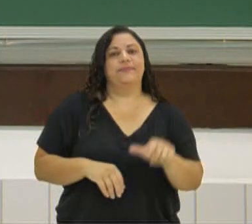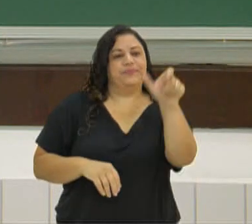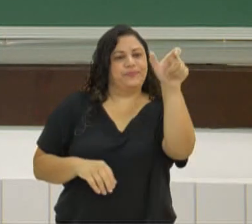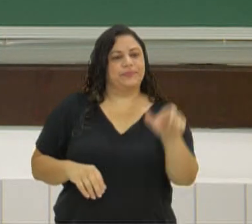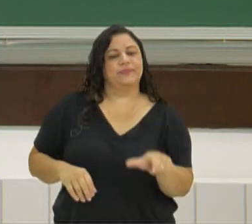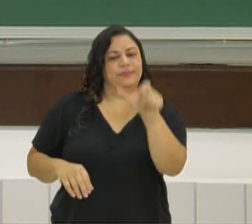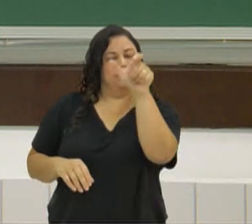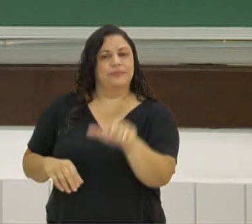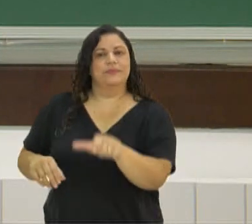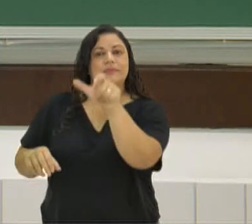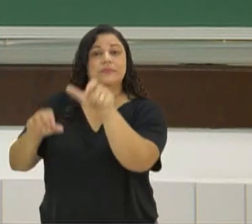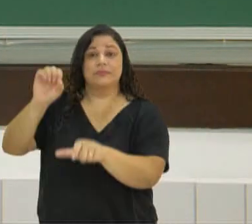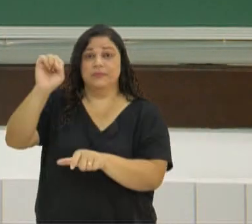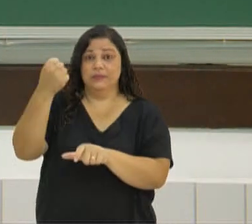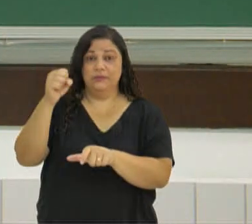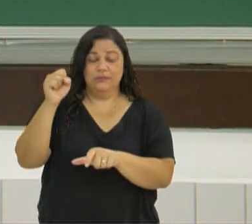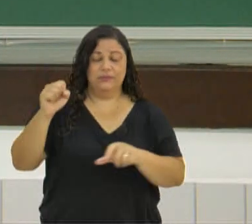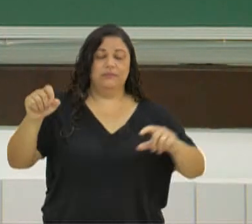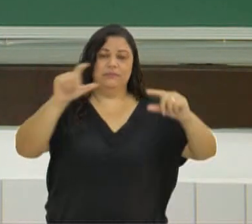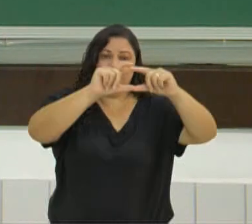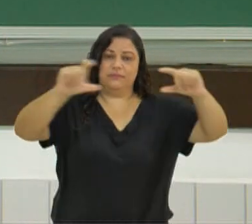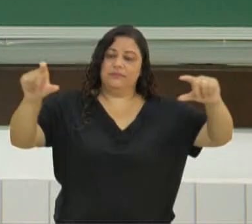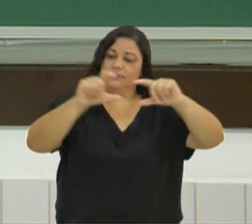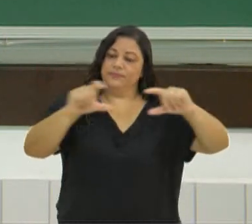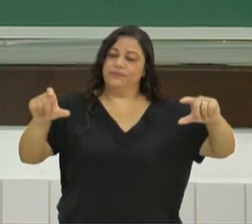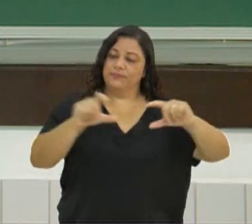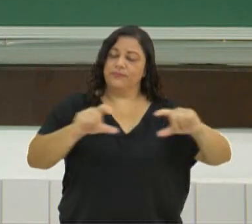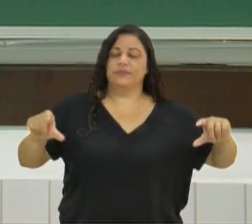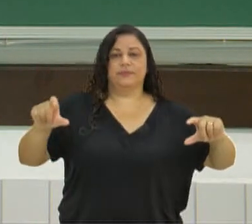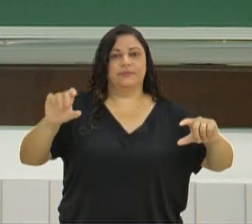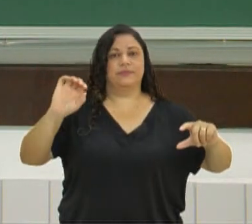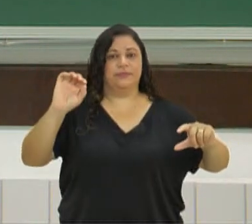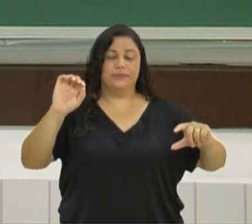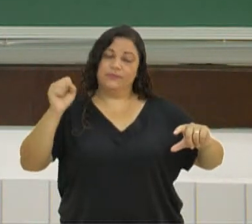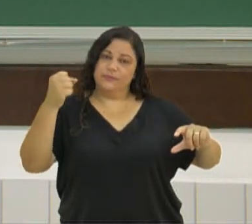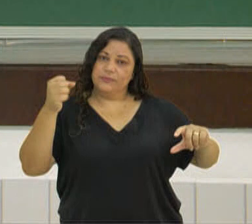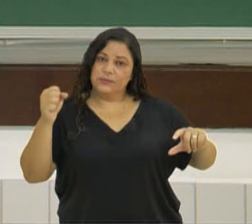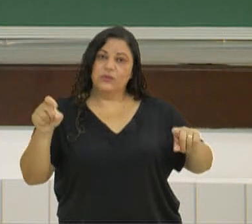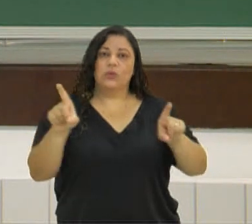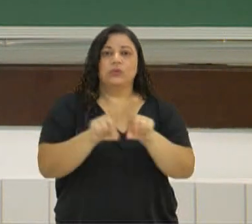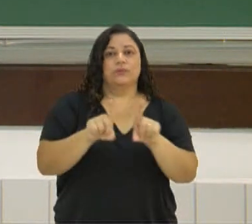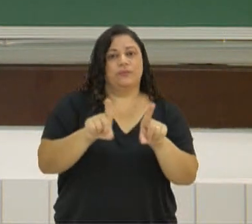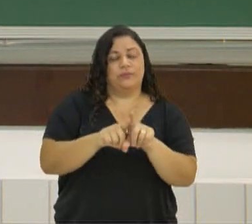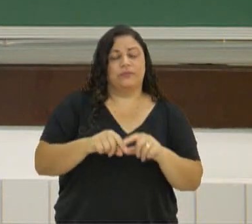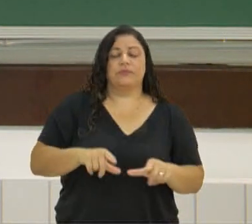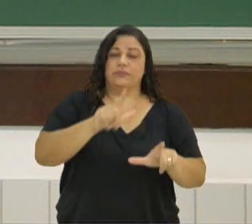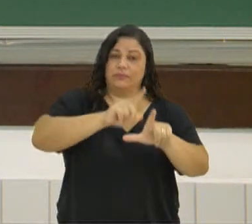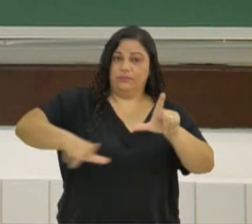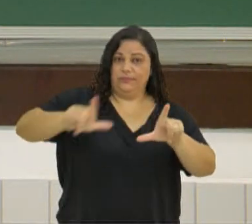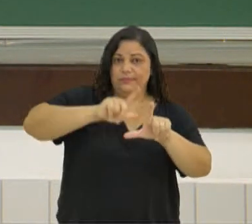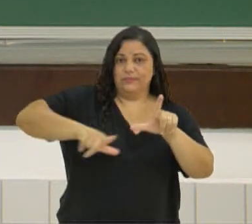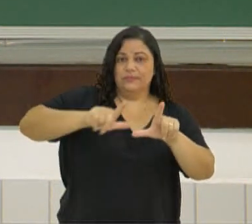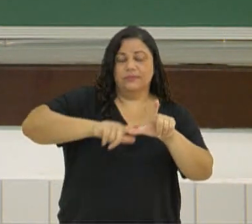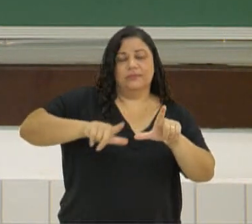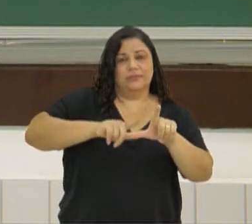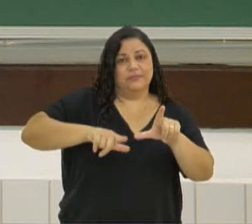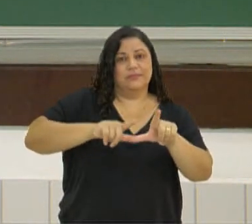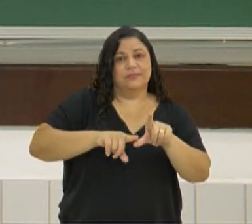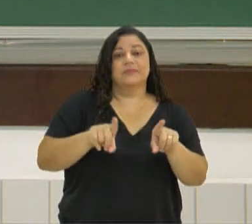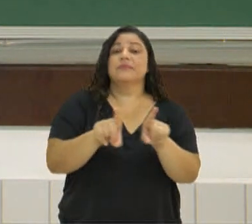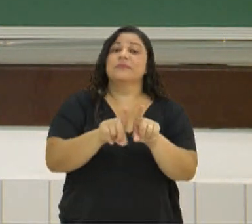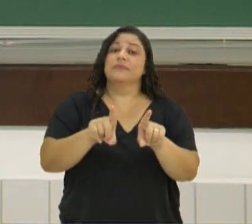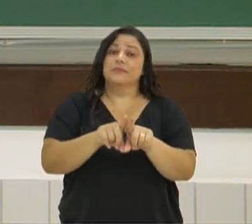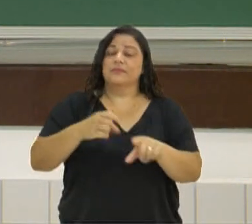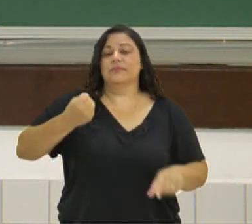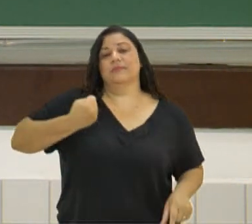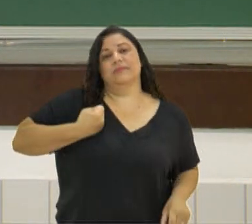nome de letras, que vai de A até H, e as fileiras elas têm